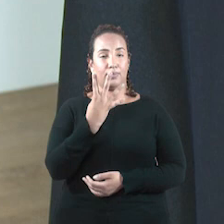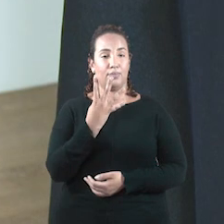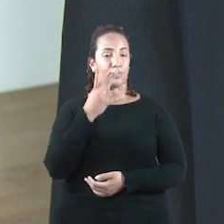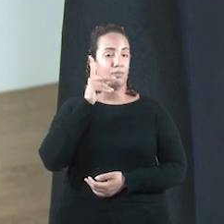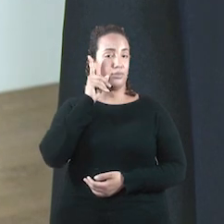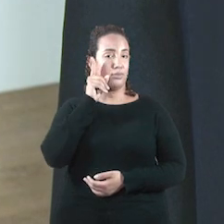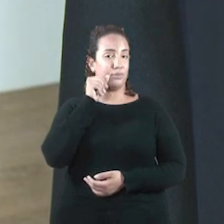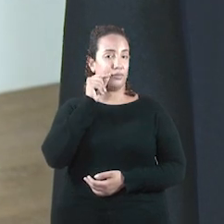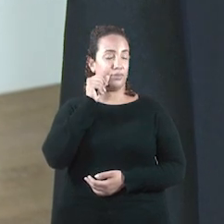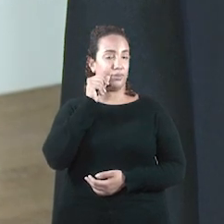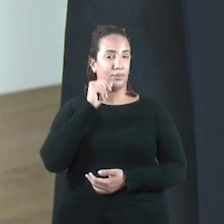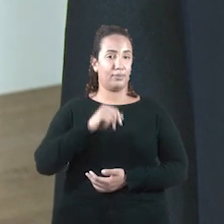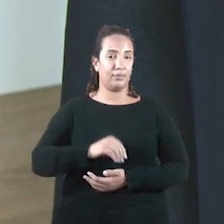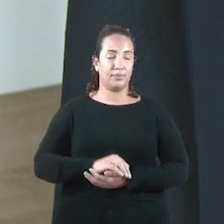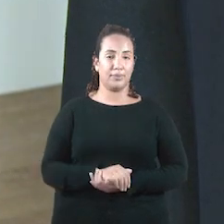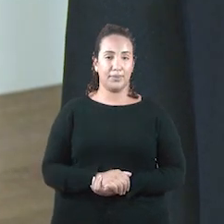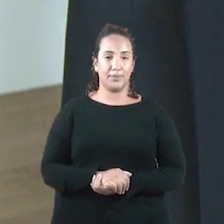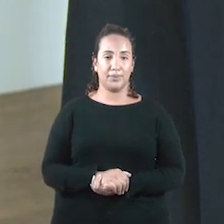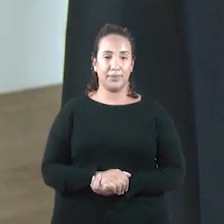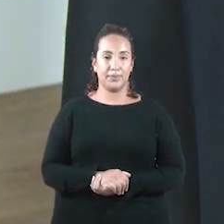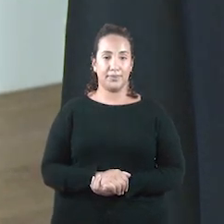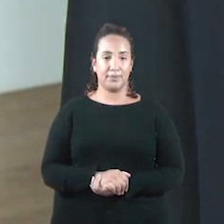4 lápis,